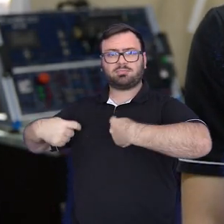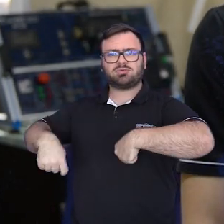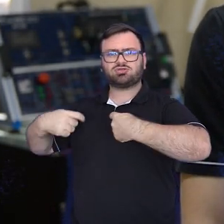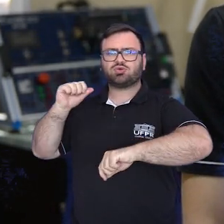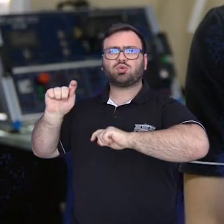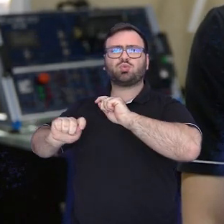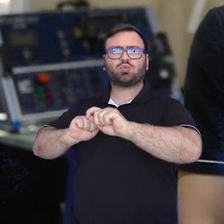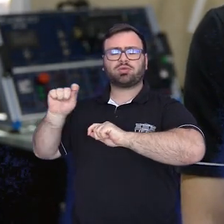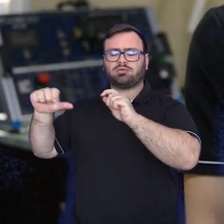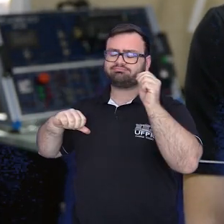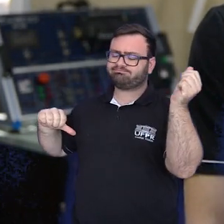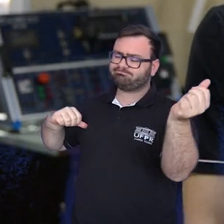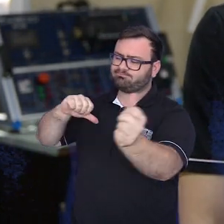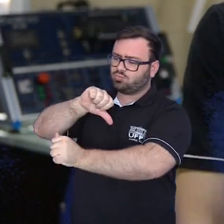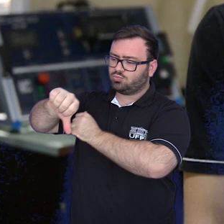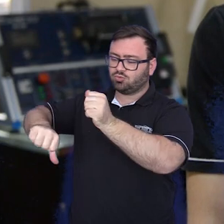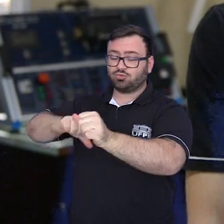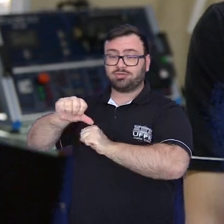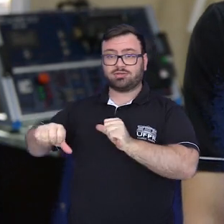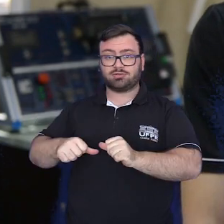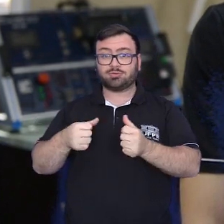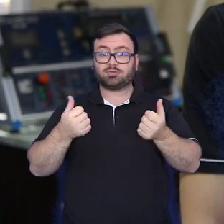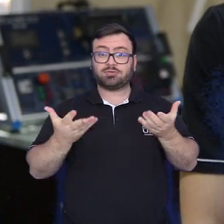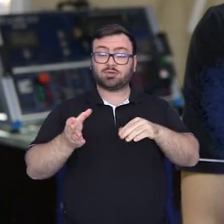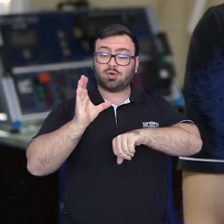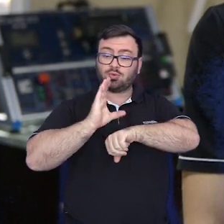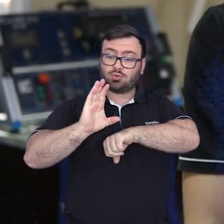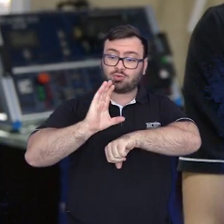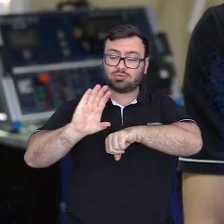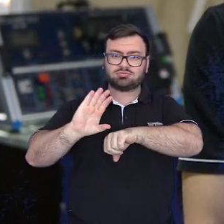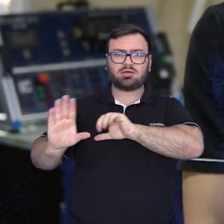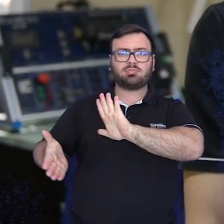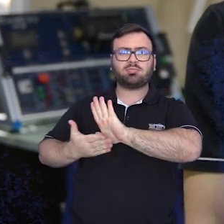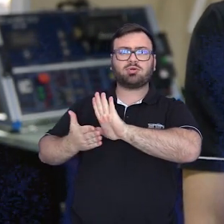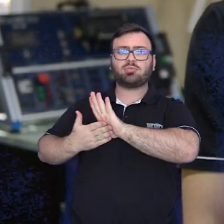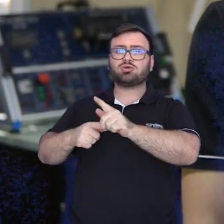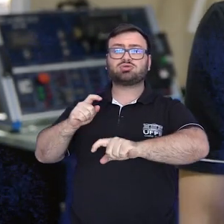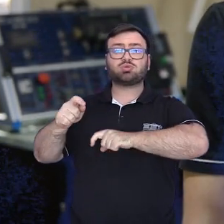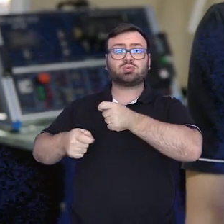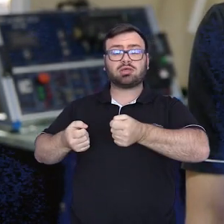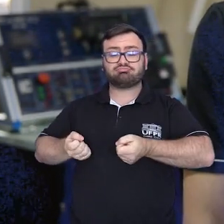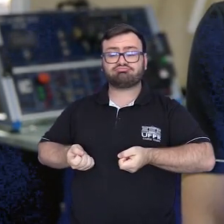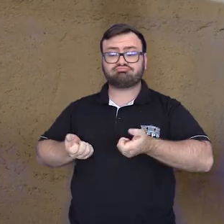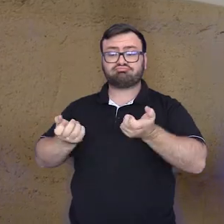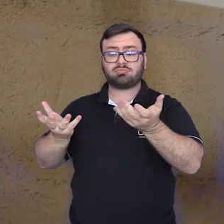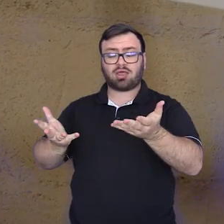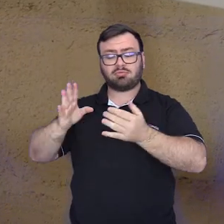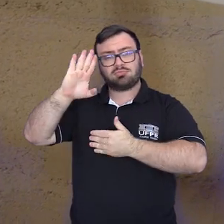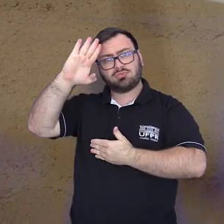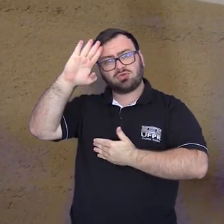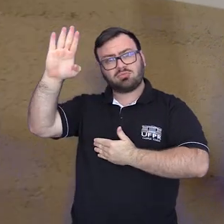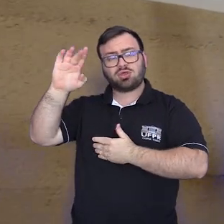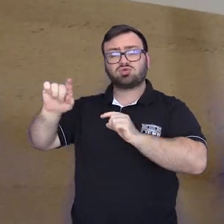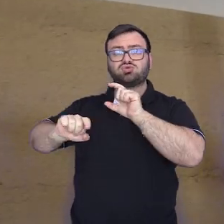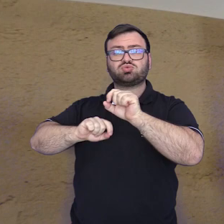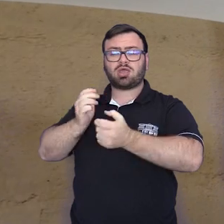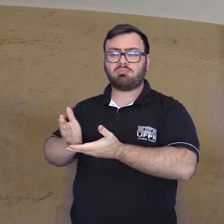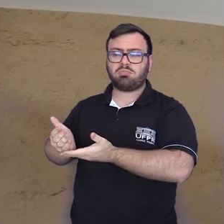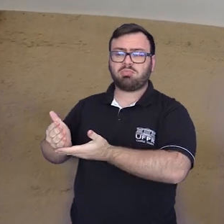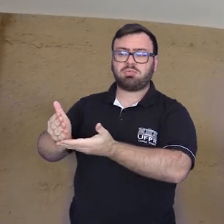aí veio dessa proposta de atender principalmente aí demandas do Paraná.